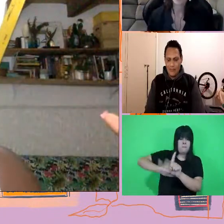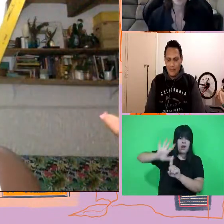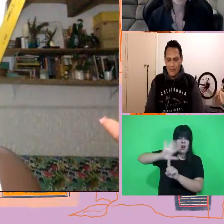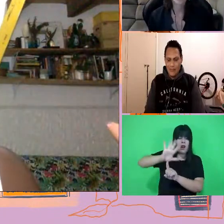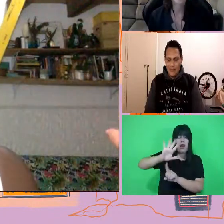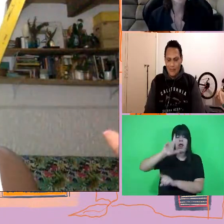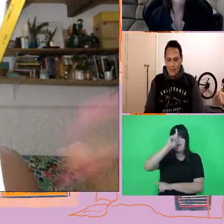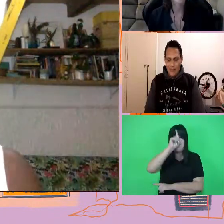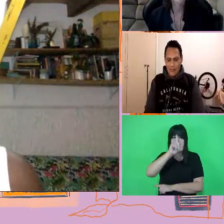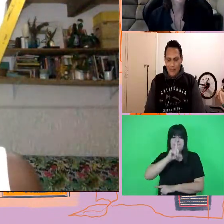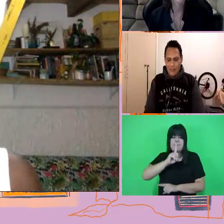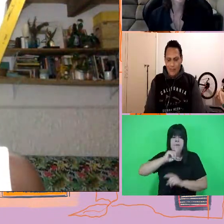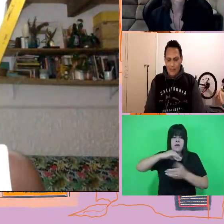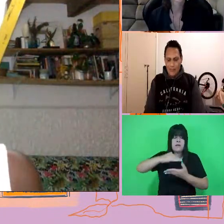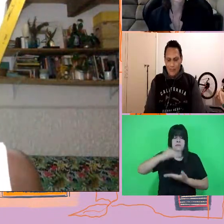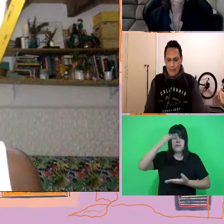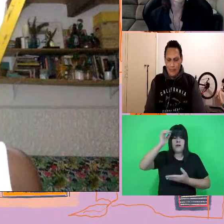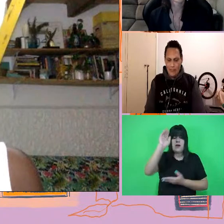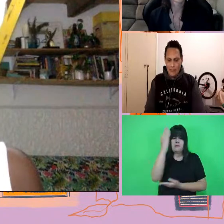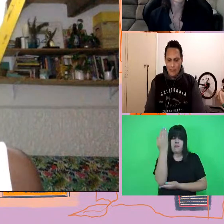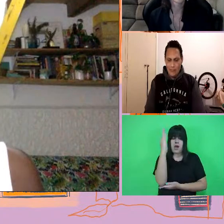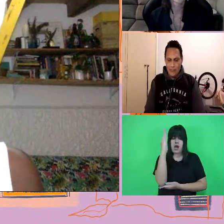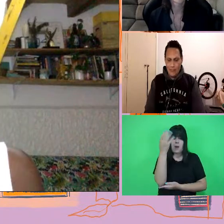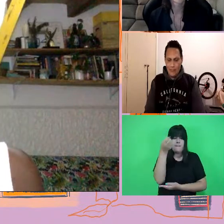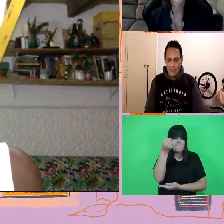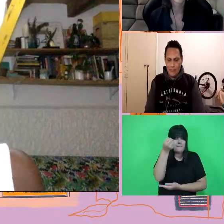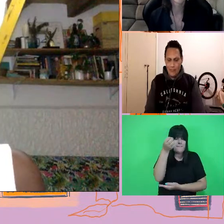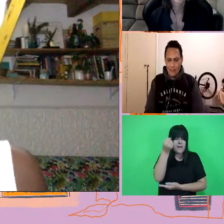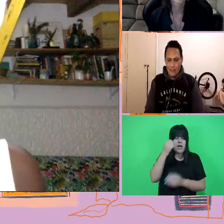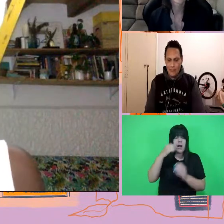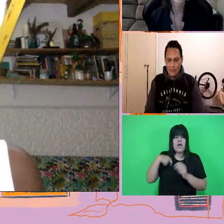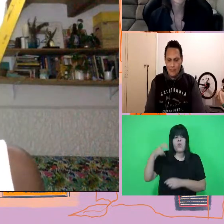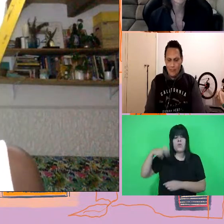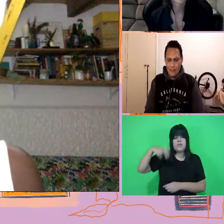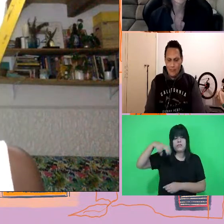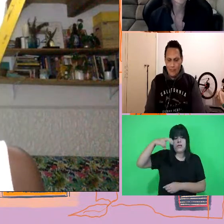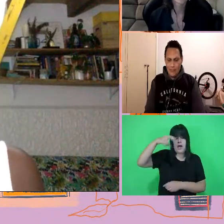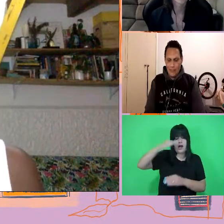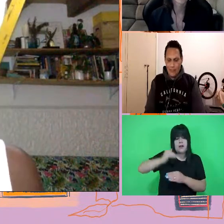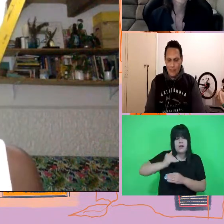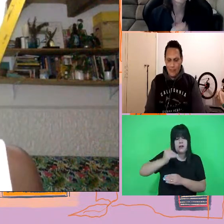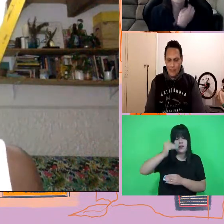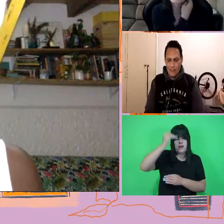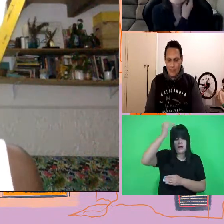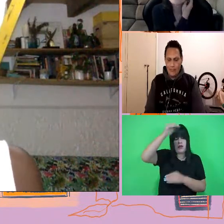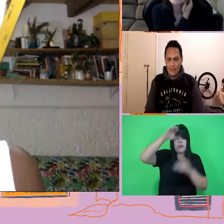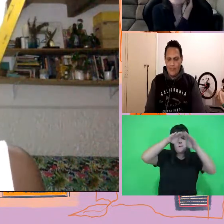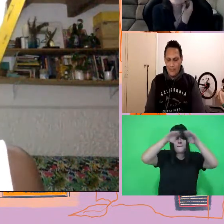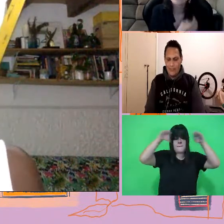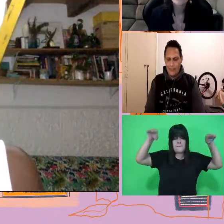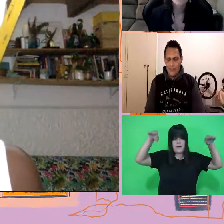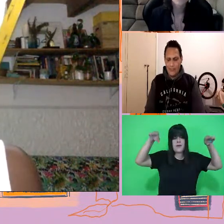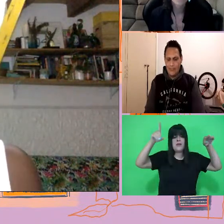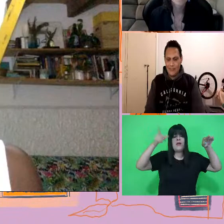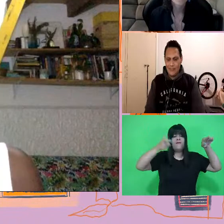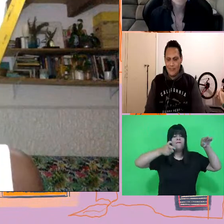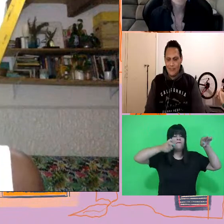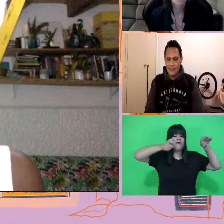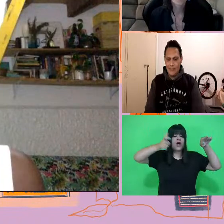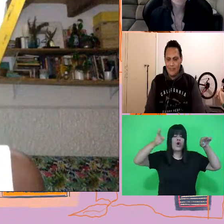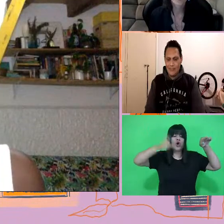com um espelho grande, branco, uma escada que sobe para o mezanino, e você consegue ver